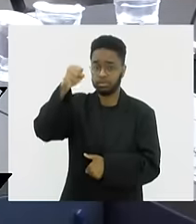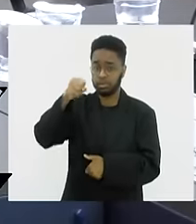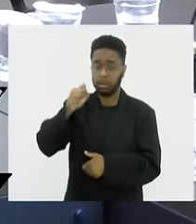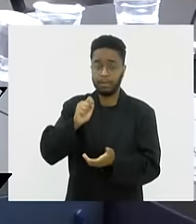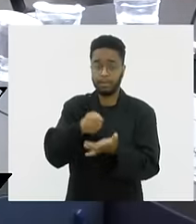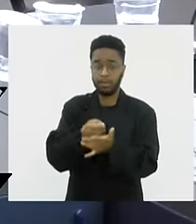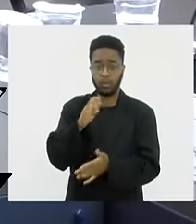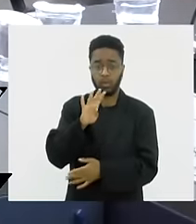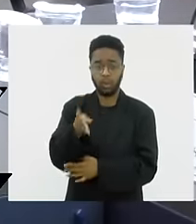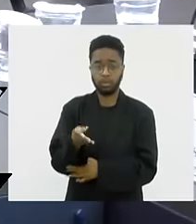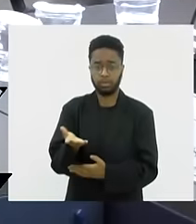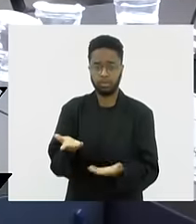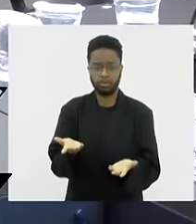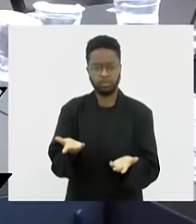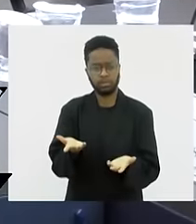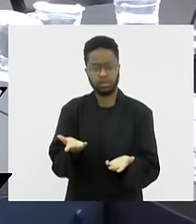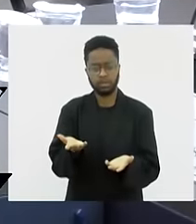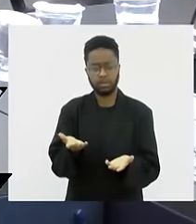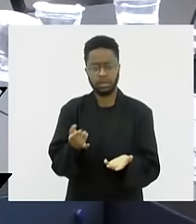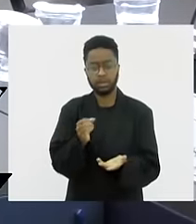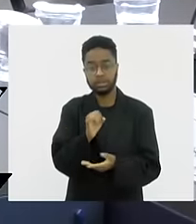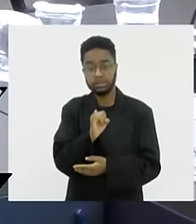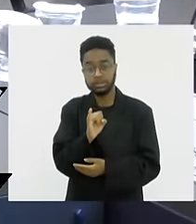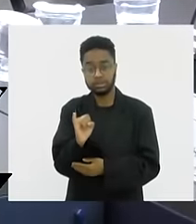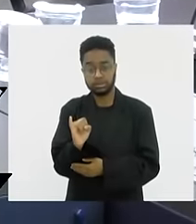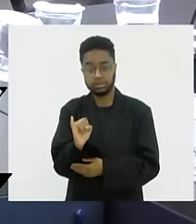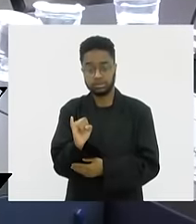R$4.000. E se ele for pego